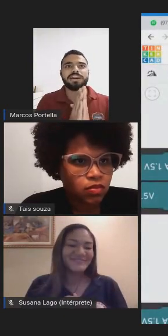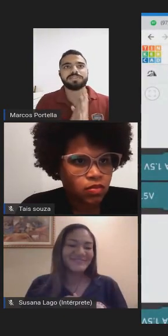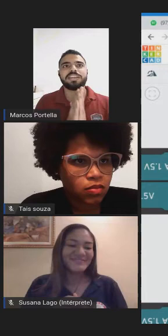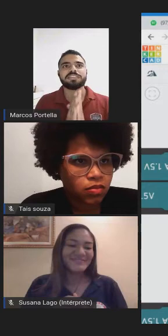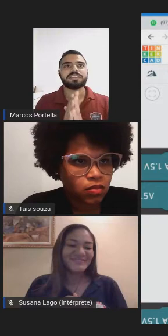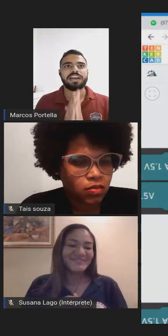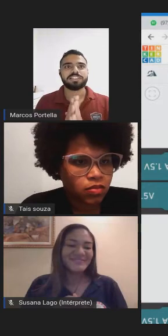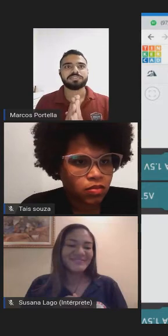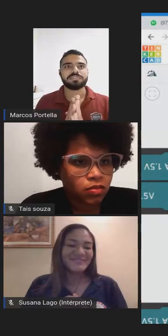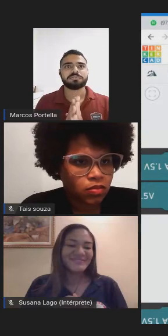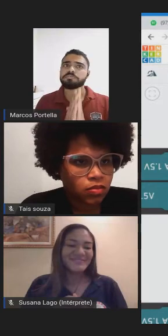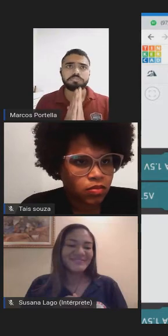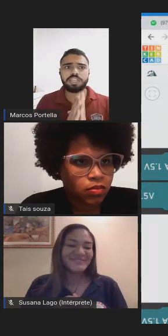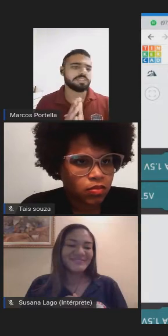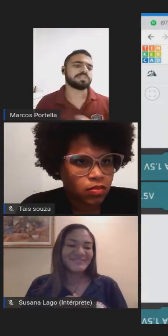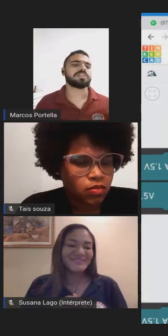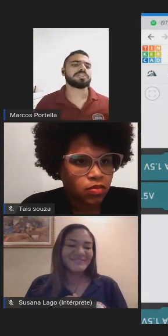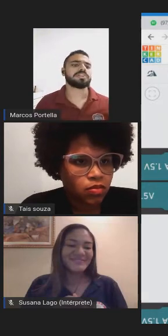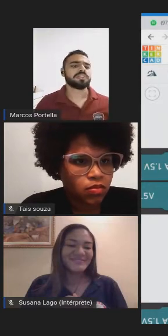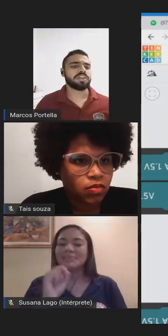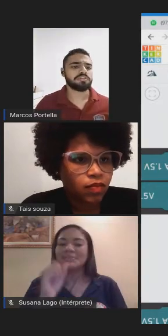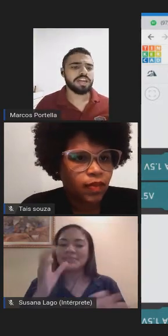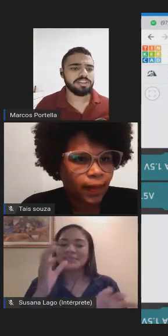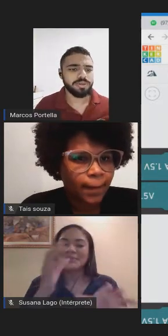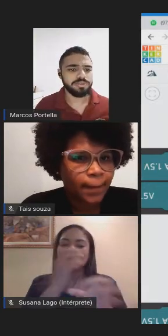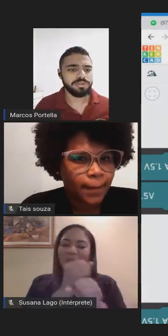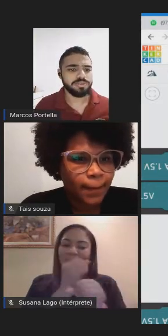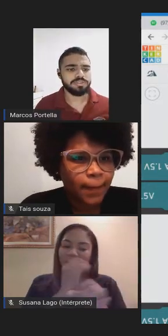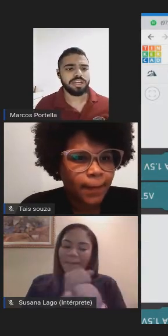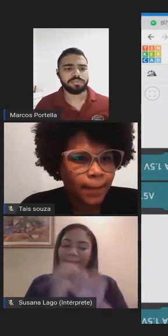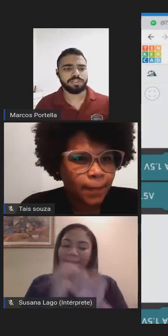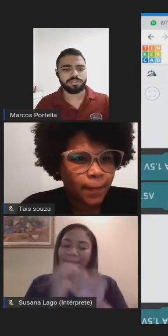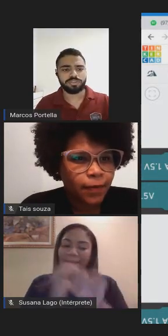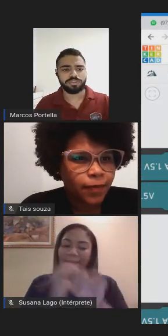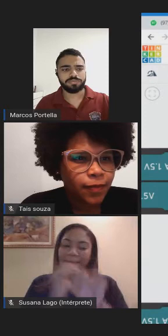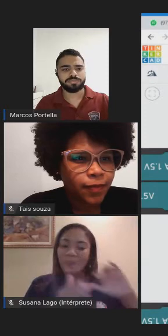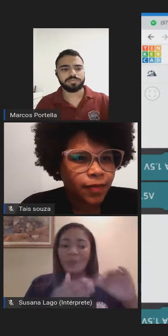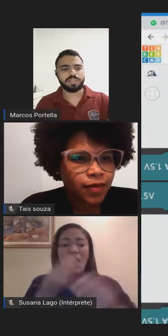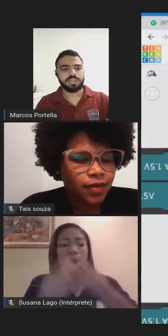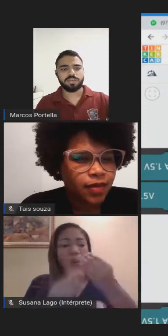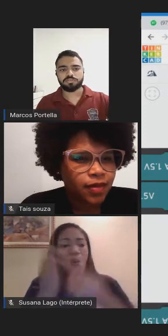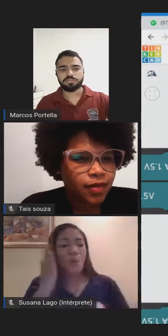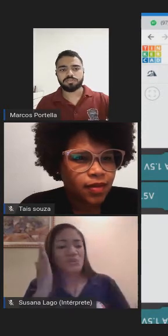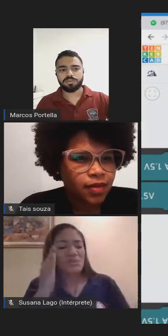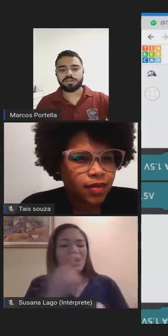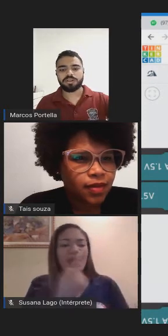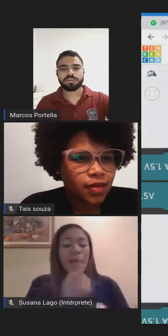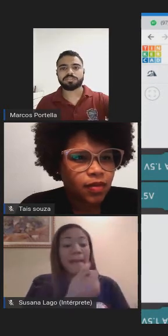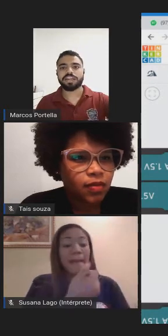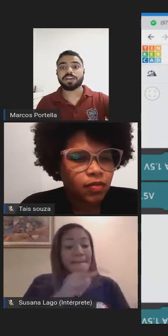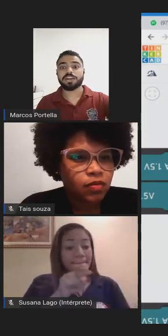sei, Marcos, que isso é verdade? Simples. Eu vou lá no meu circuito. Eu